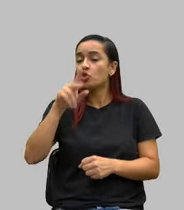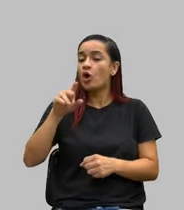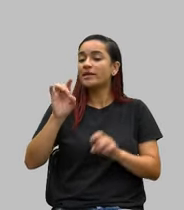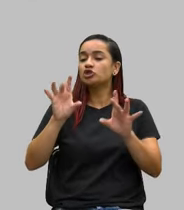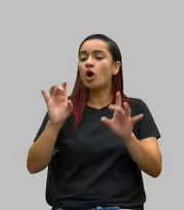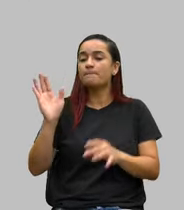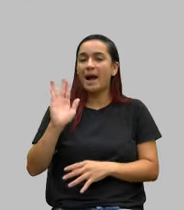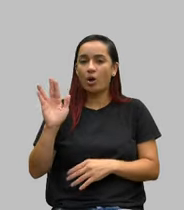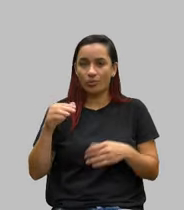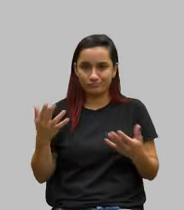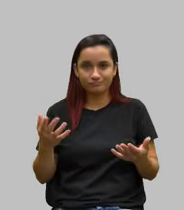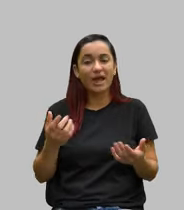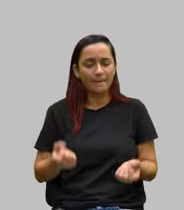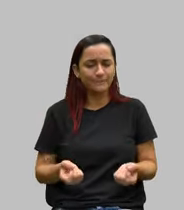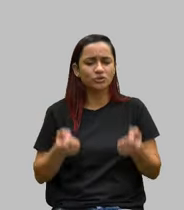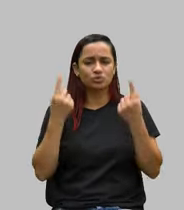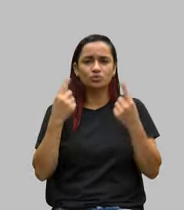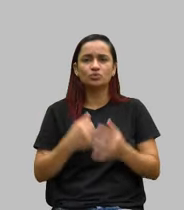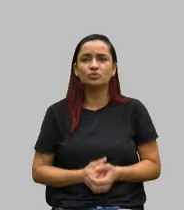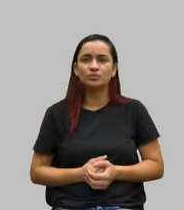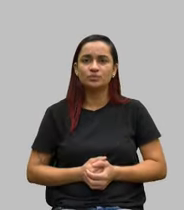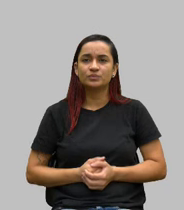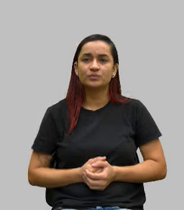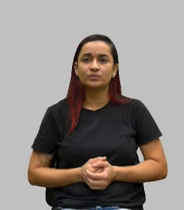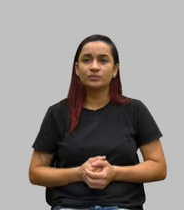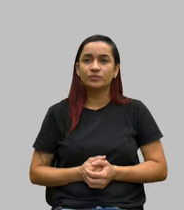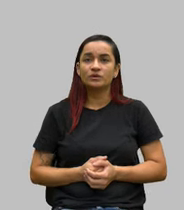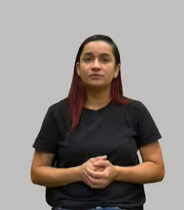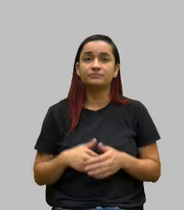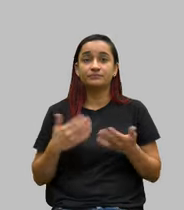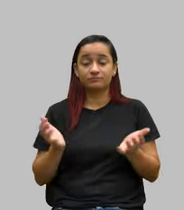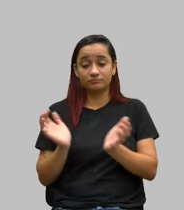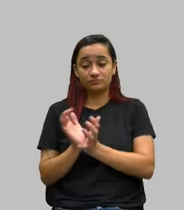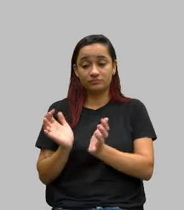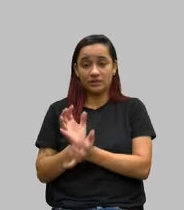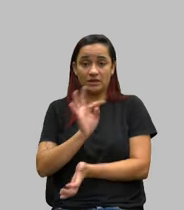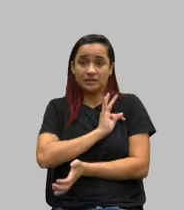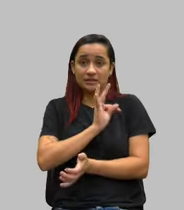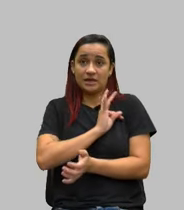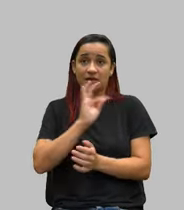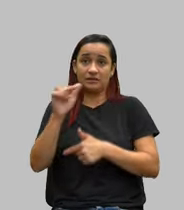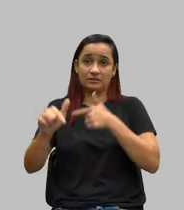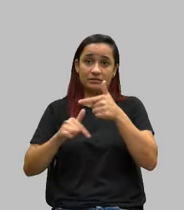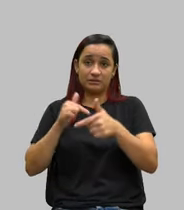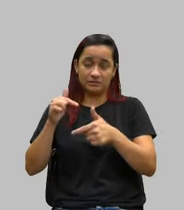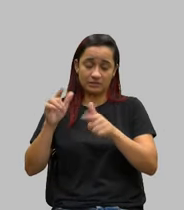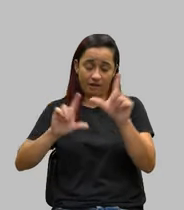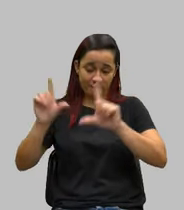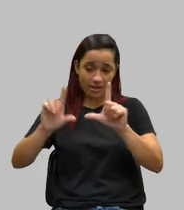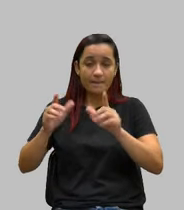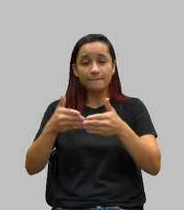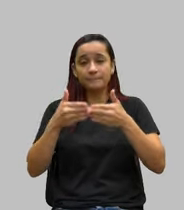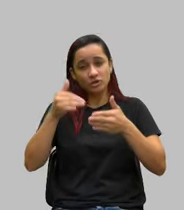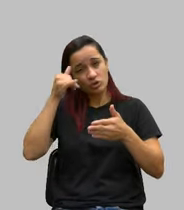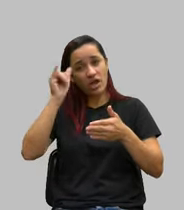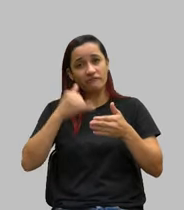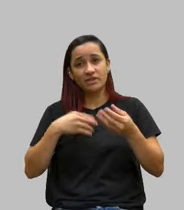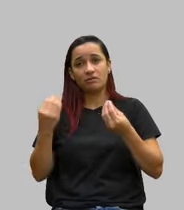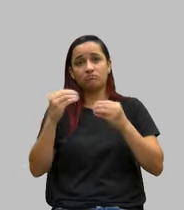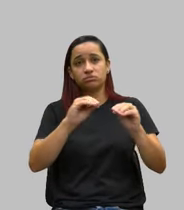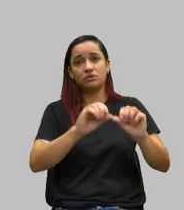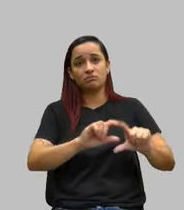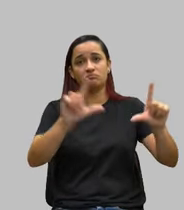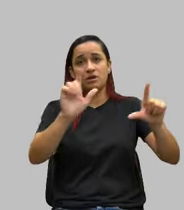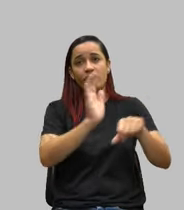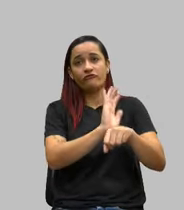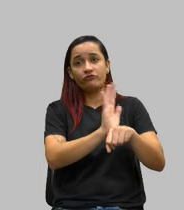e a pessoal aqui da Equipe técnica da TV pediu para não exibir o vídeo na TV Assembleia porque